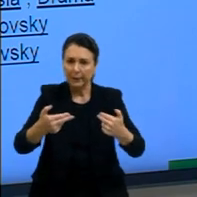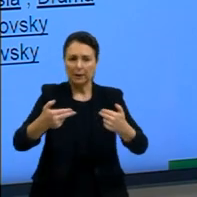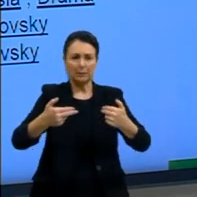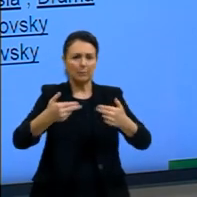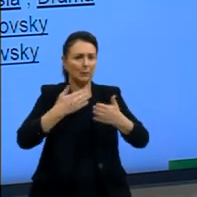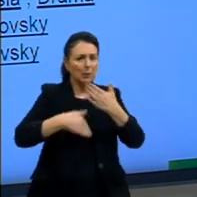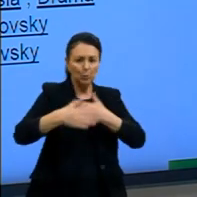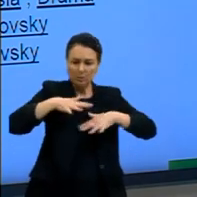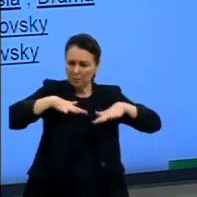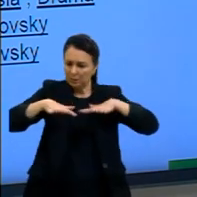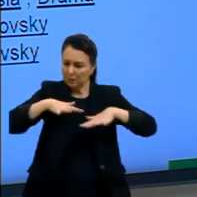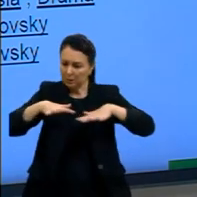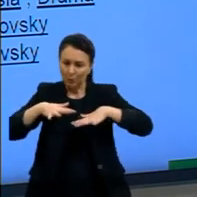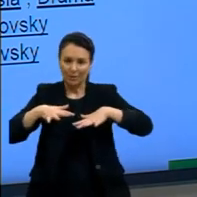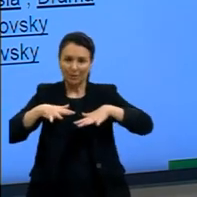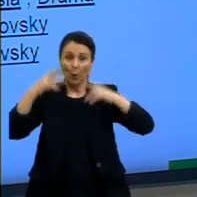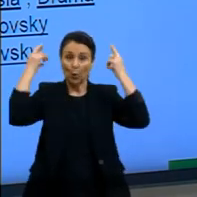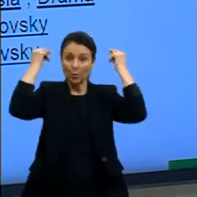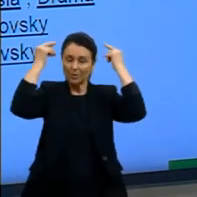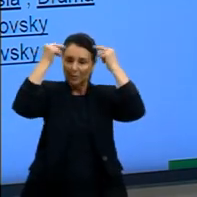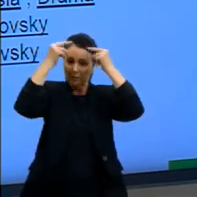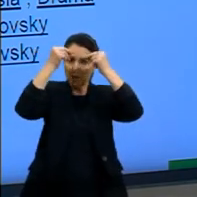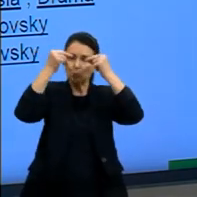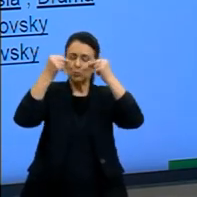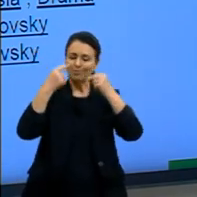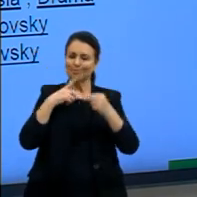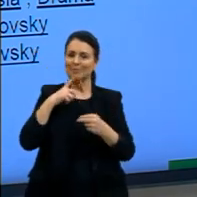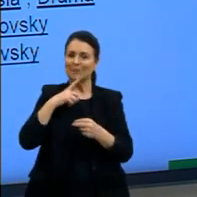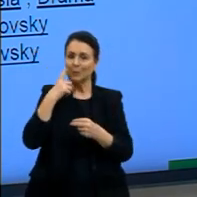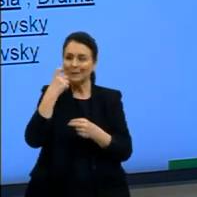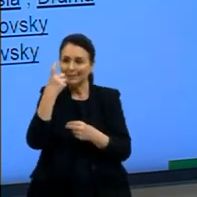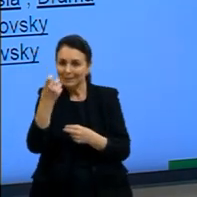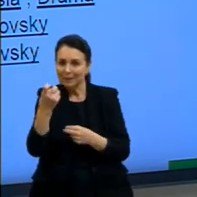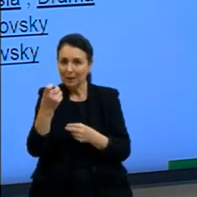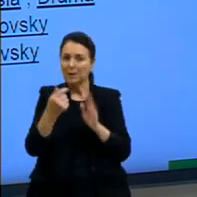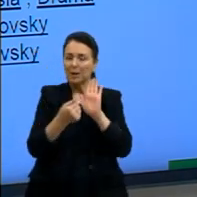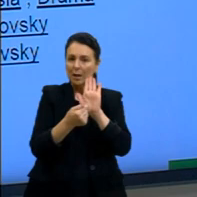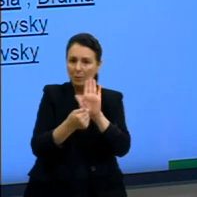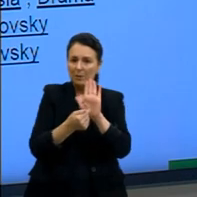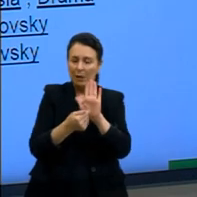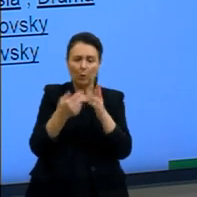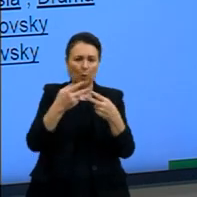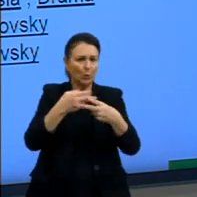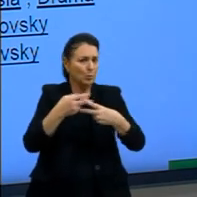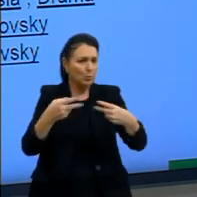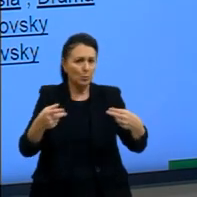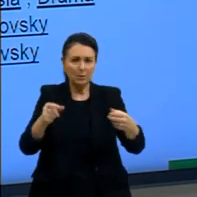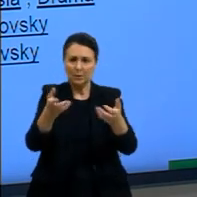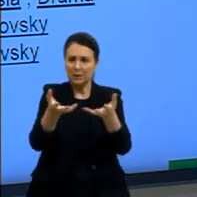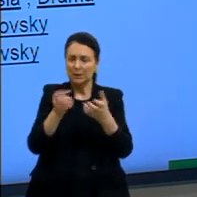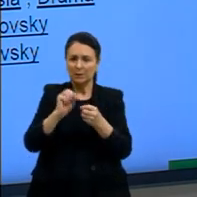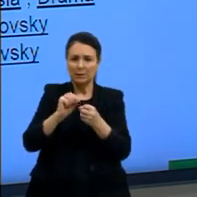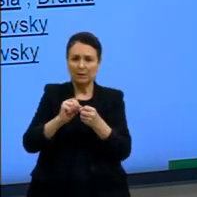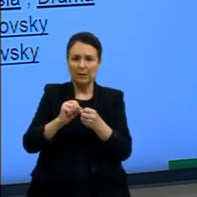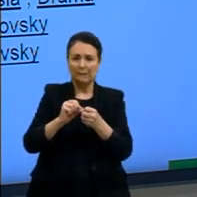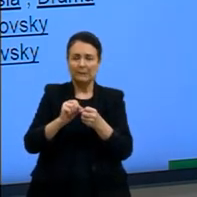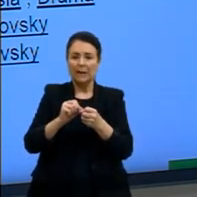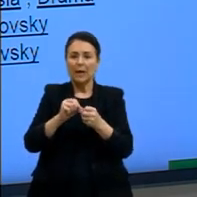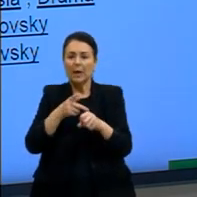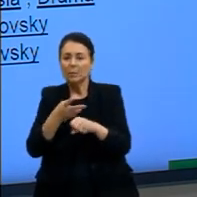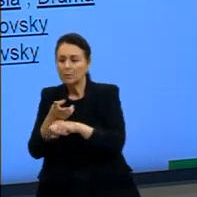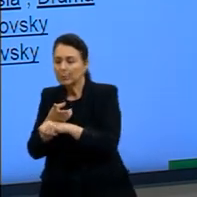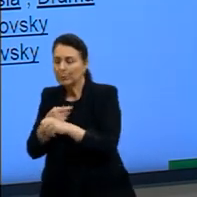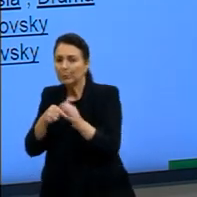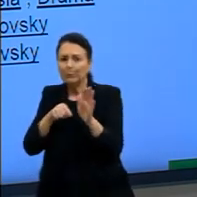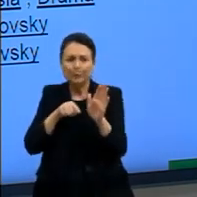gregos todas as ações que eles que eles pretendiam realizar esse ele sempre consultavam os Deuses os oráculos